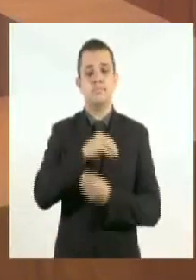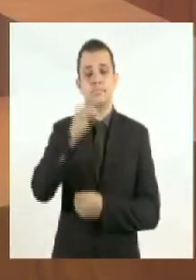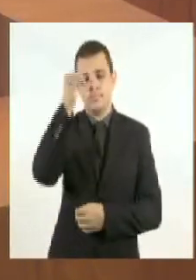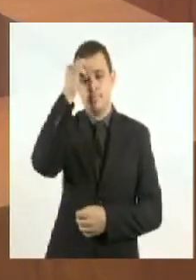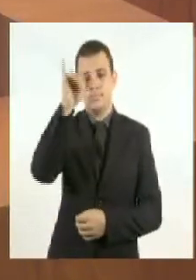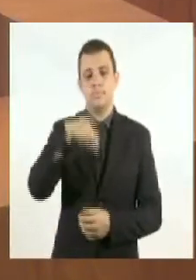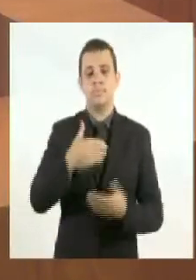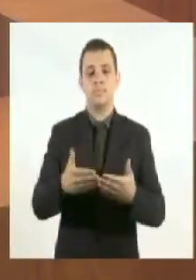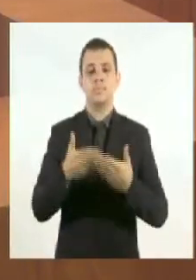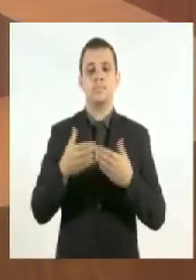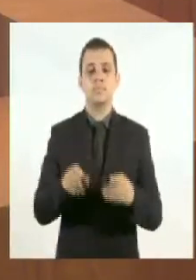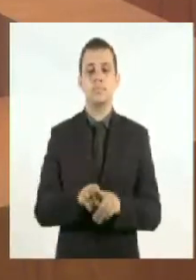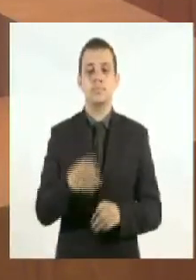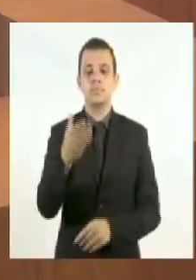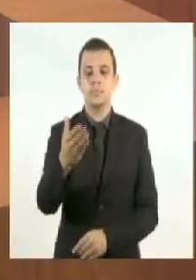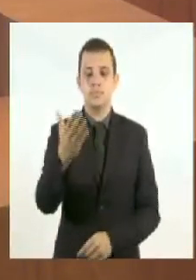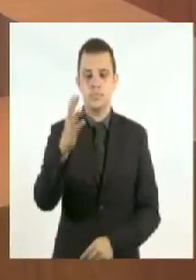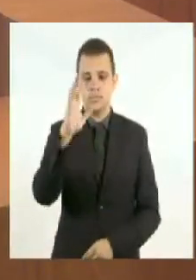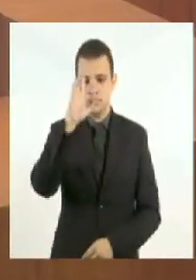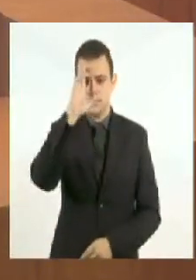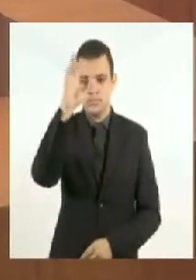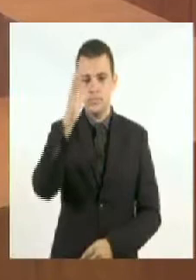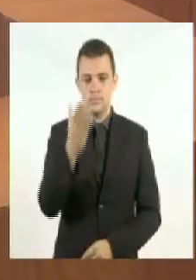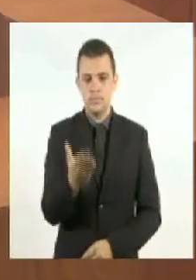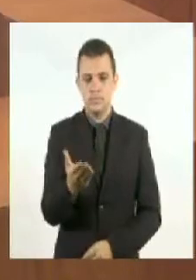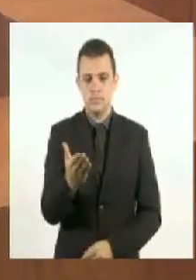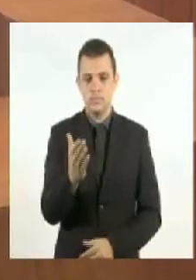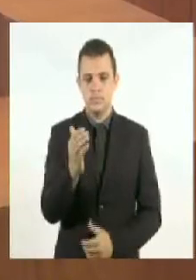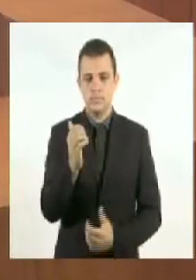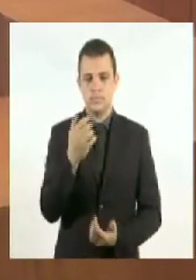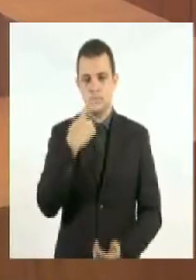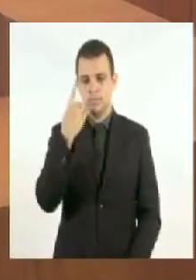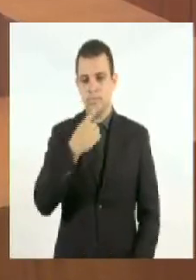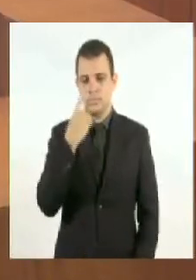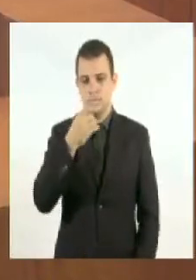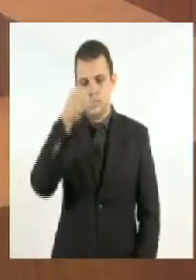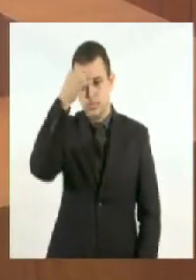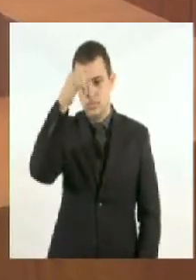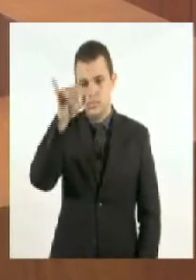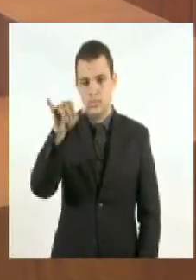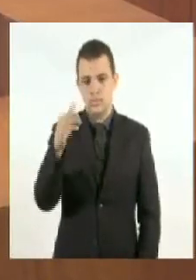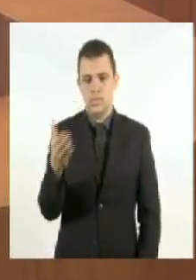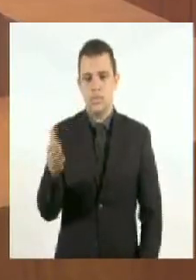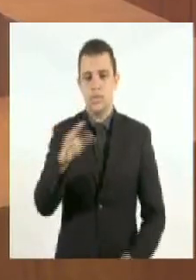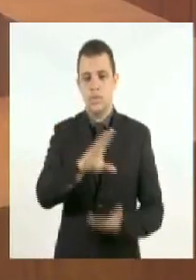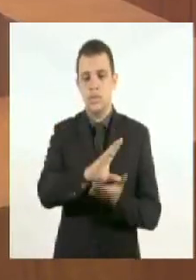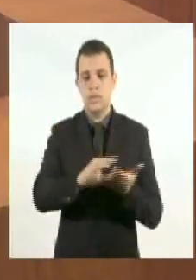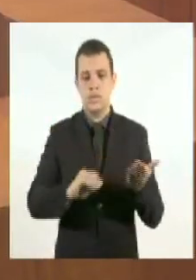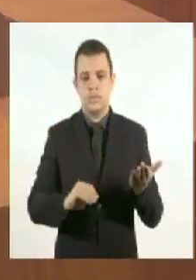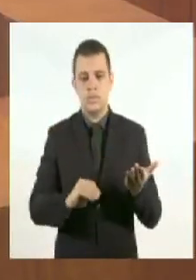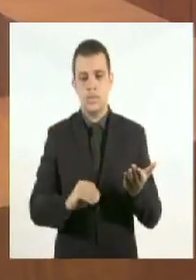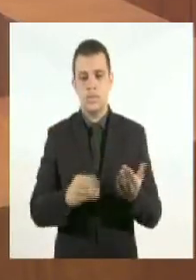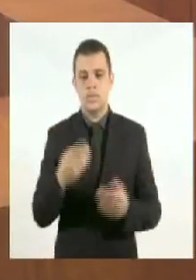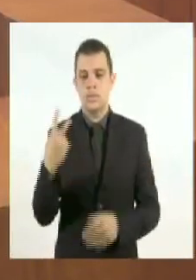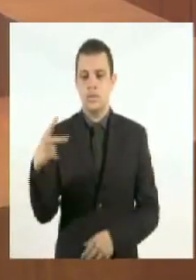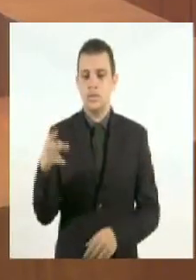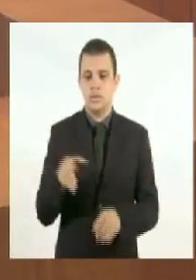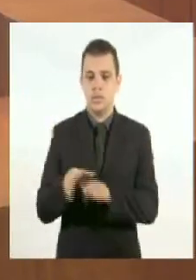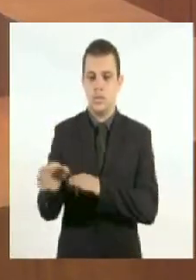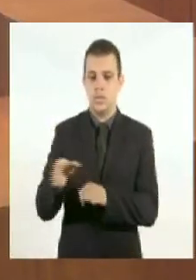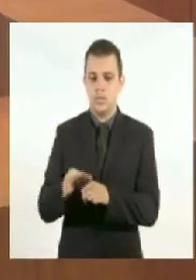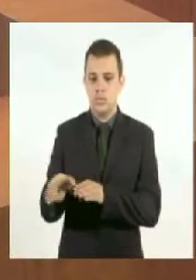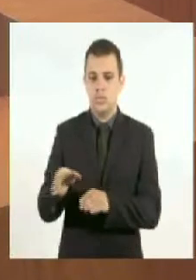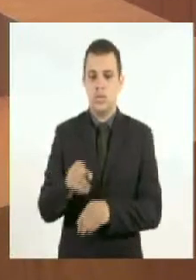não traga para cá o destempero verbal do seu conselheiro, Ricardo